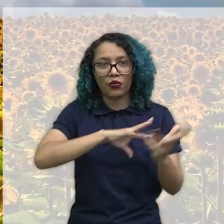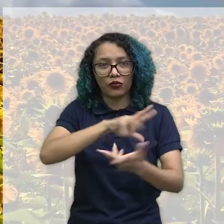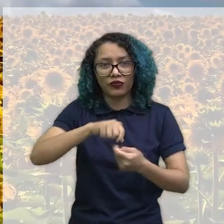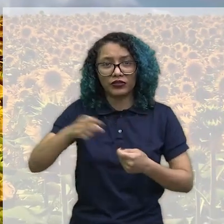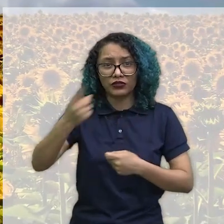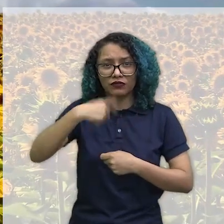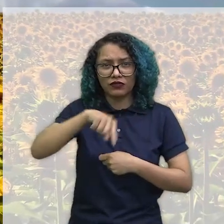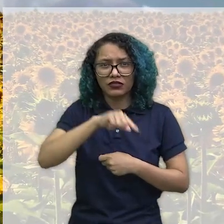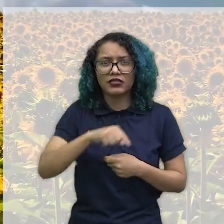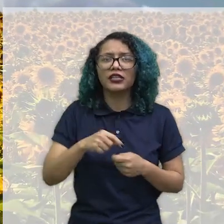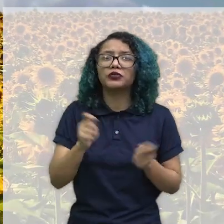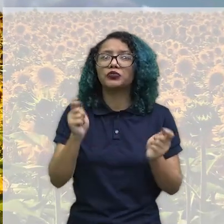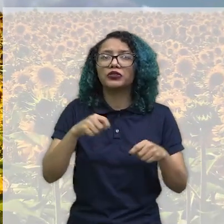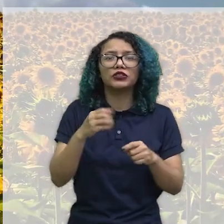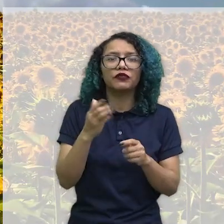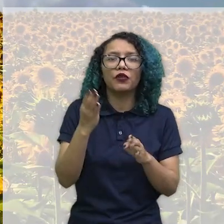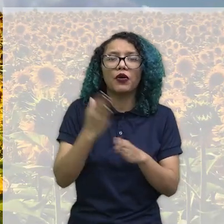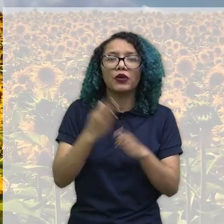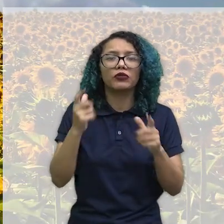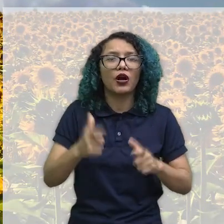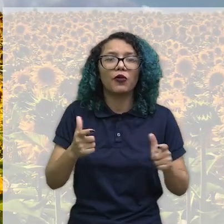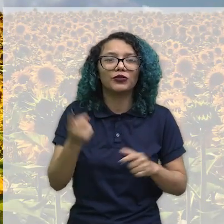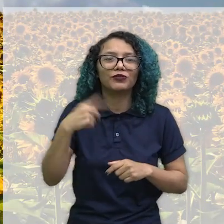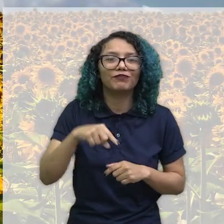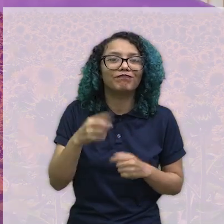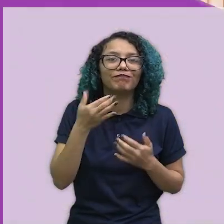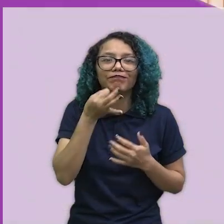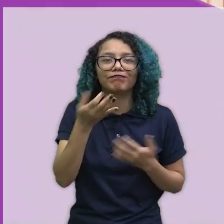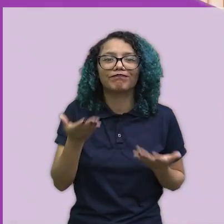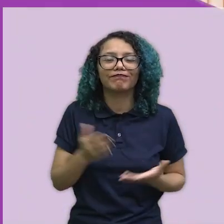mais acha que essa sequência pode estar escondida?